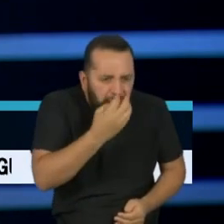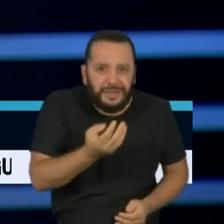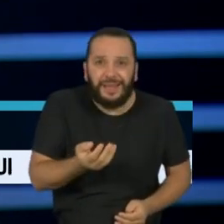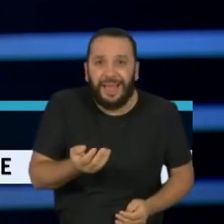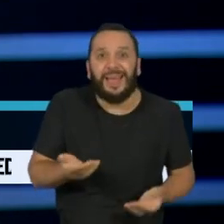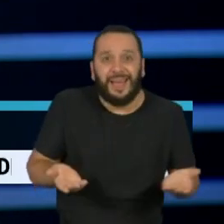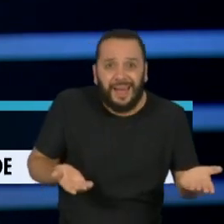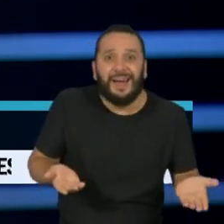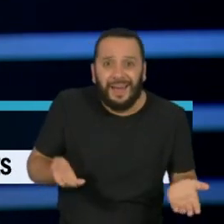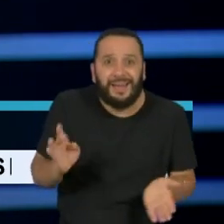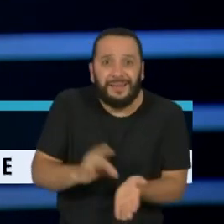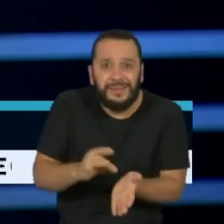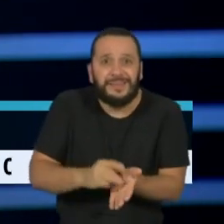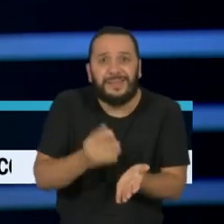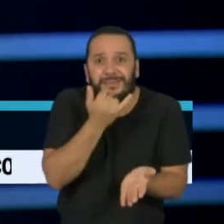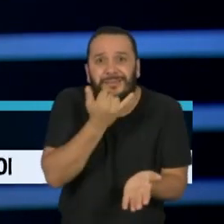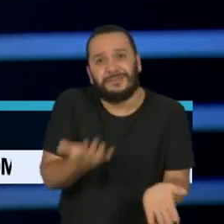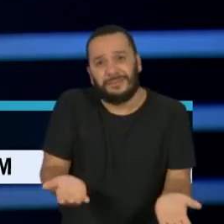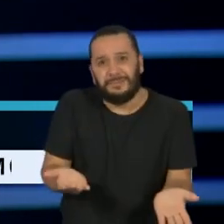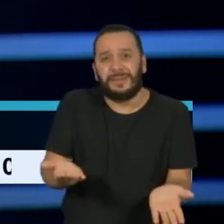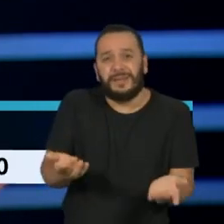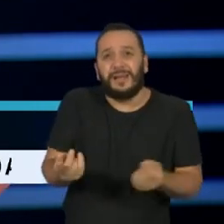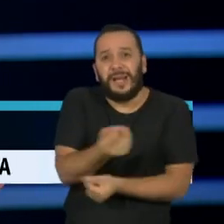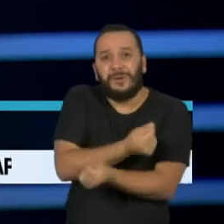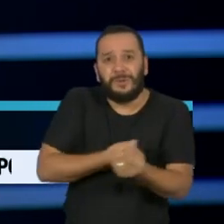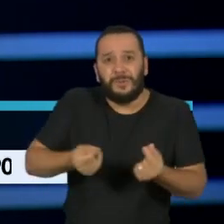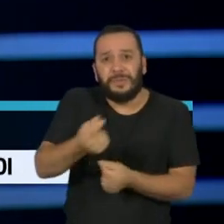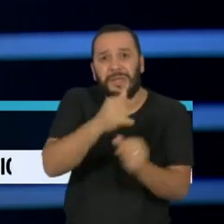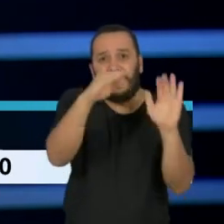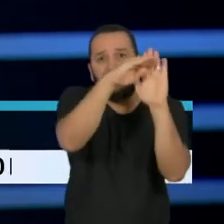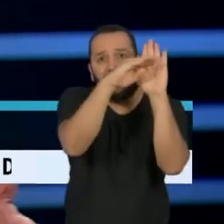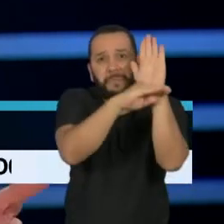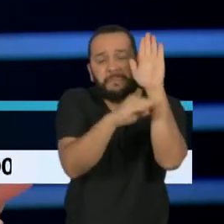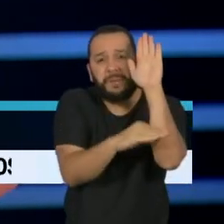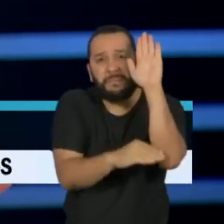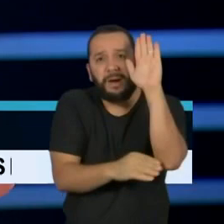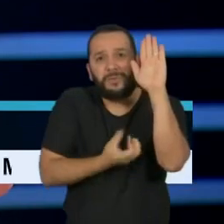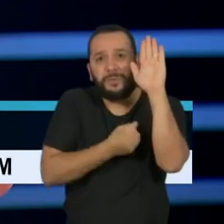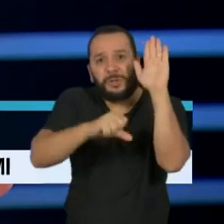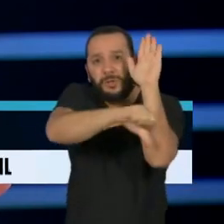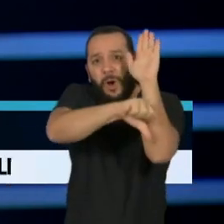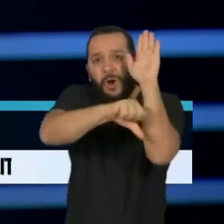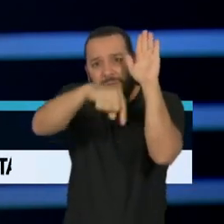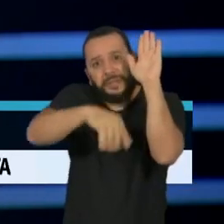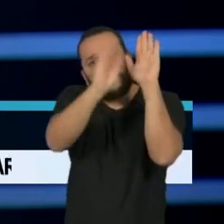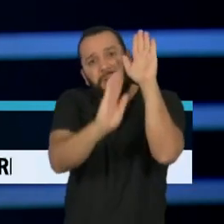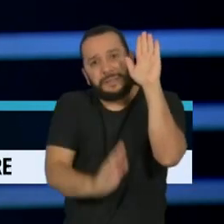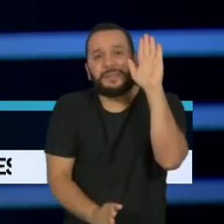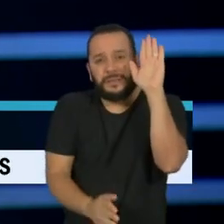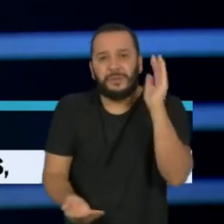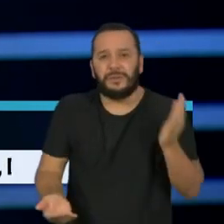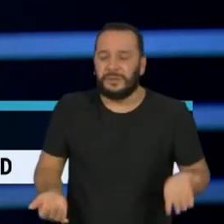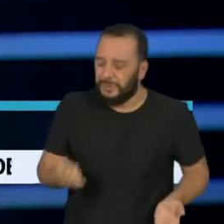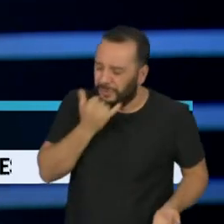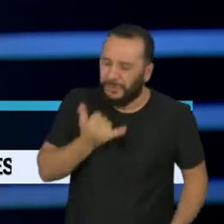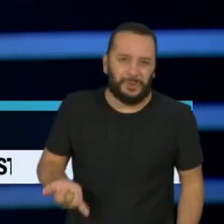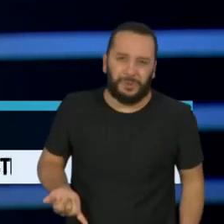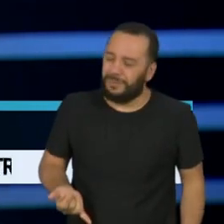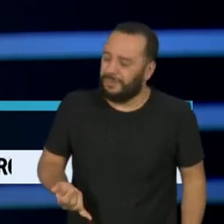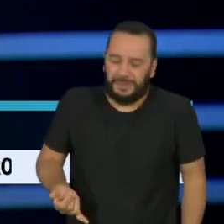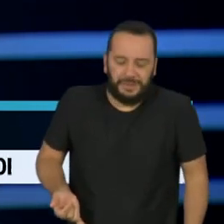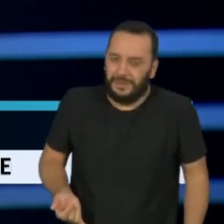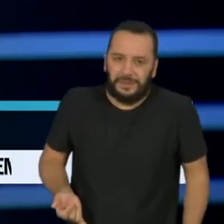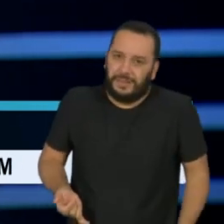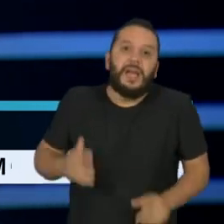Brasil. Nós estamos falando da nona economia do mundo. Tá certo? Não é uma república de banana que a gente está falando aqui. Enfim, isso impacta